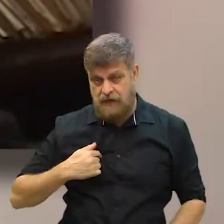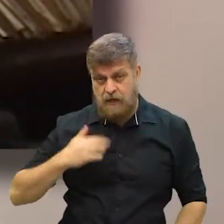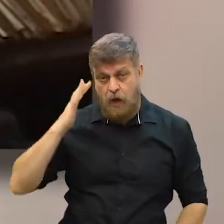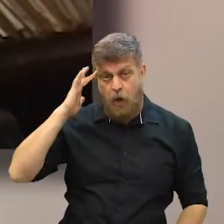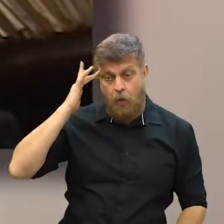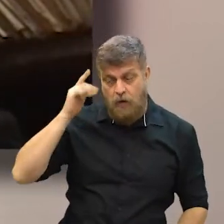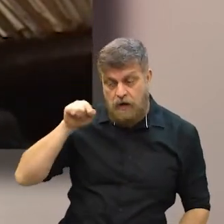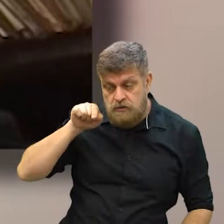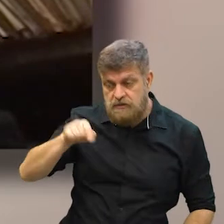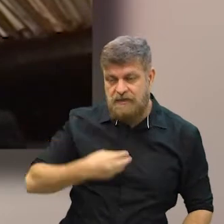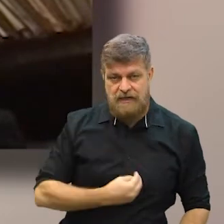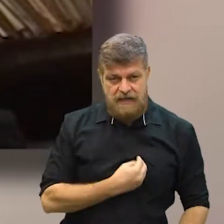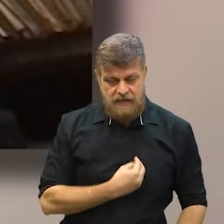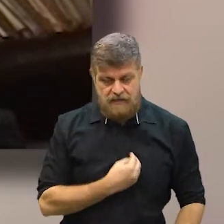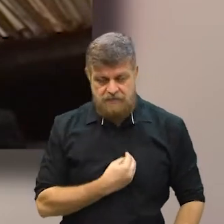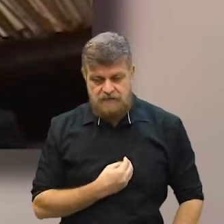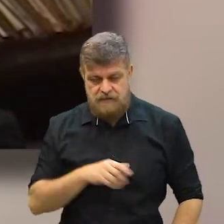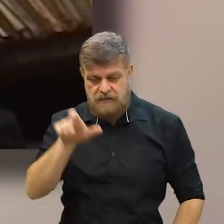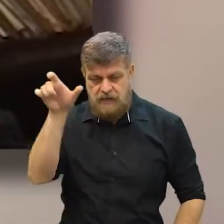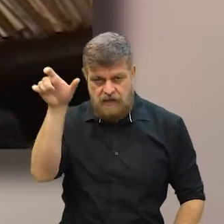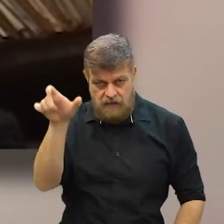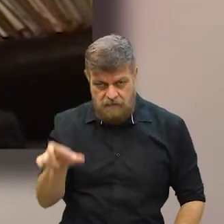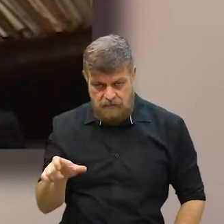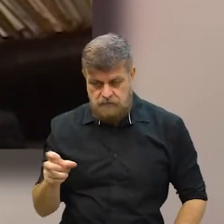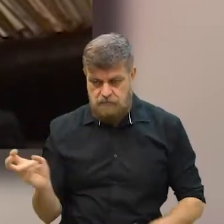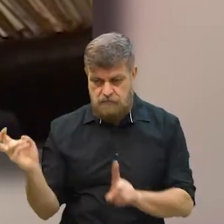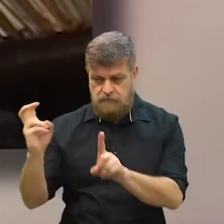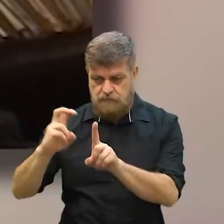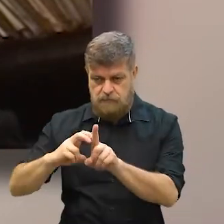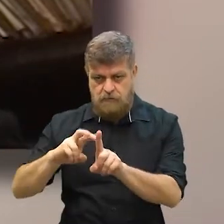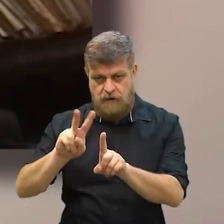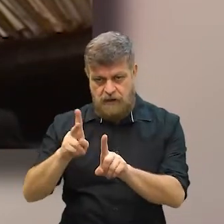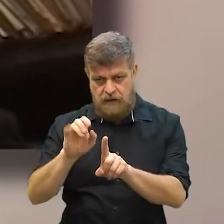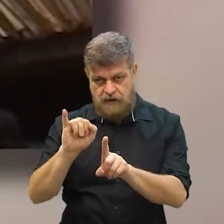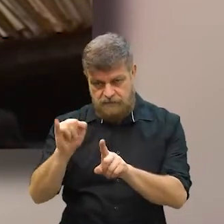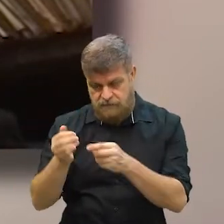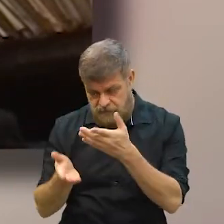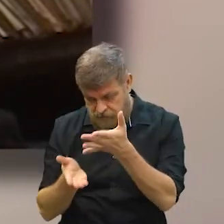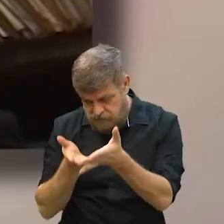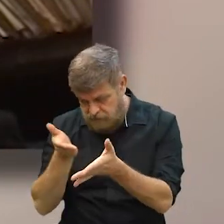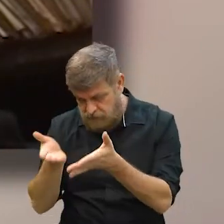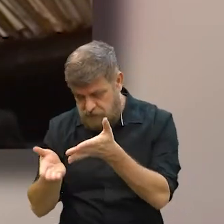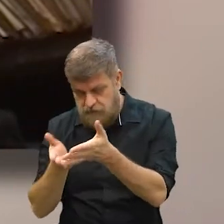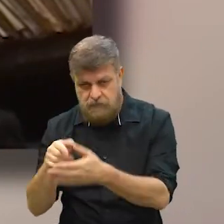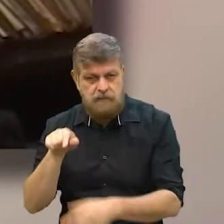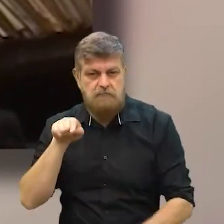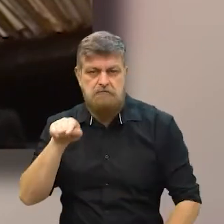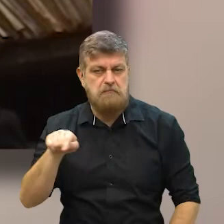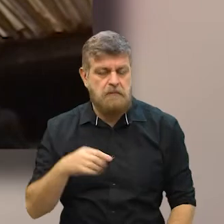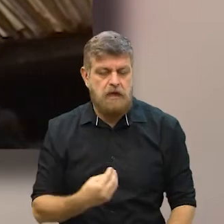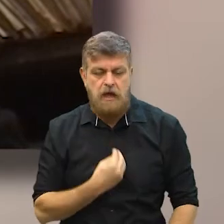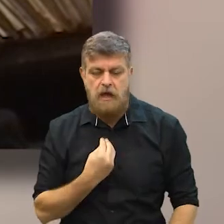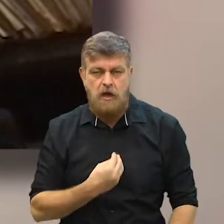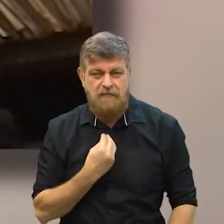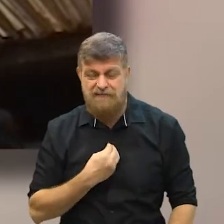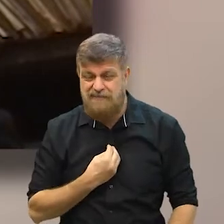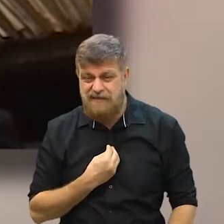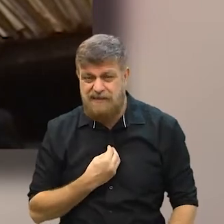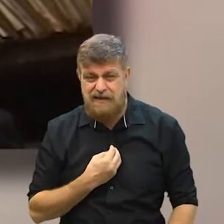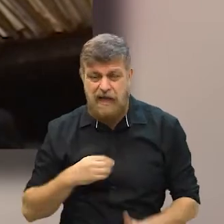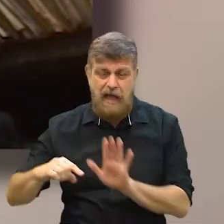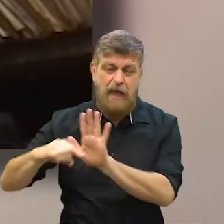que a vida de um paciente com HIV em tratamento é